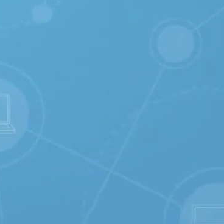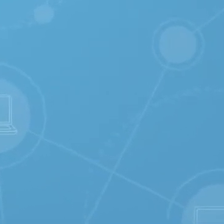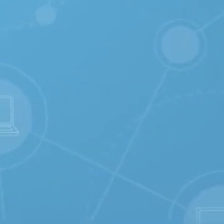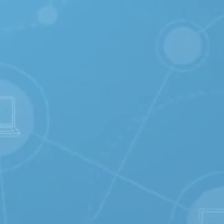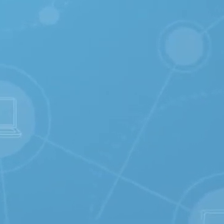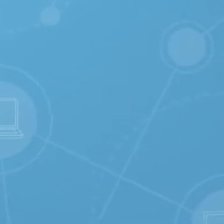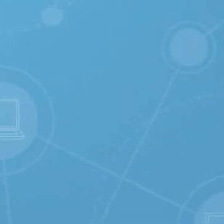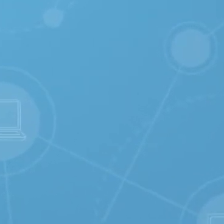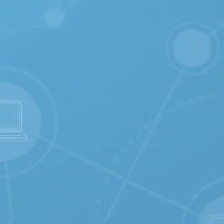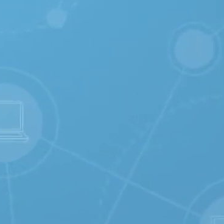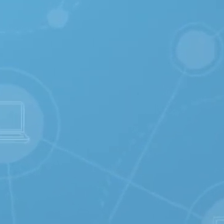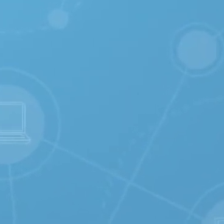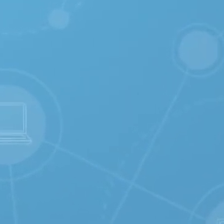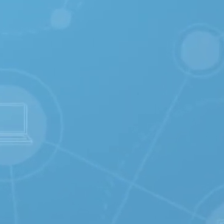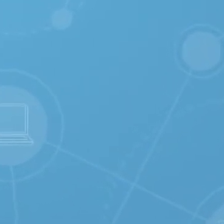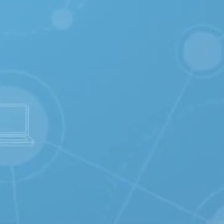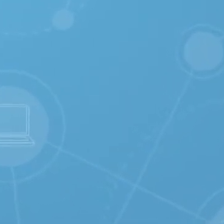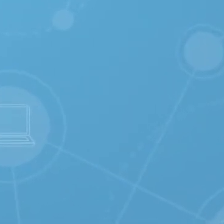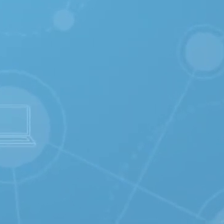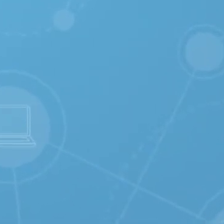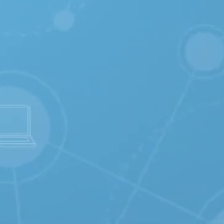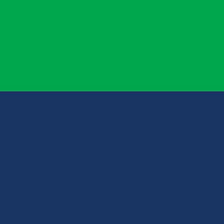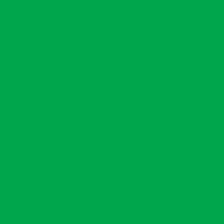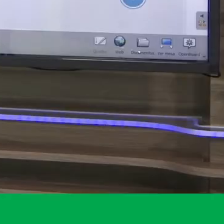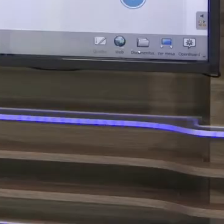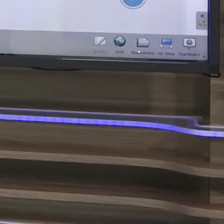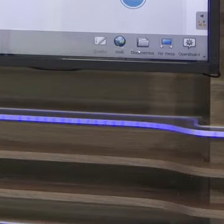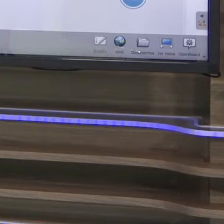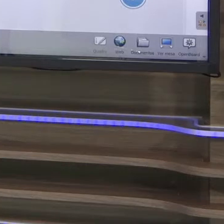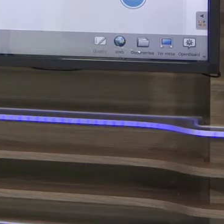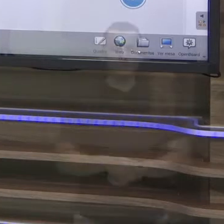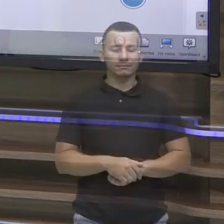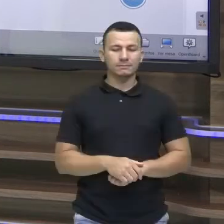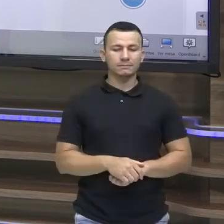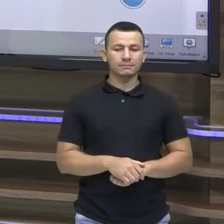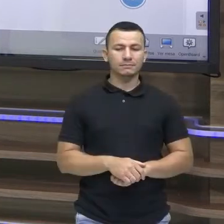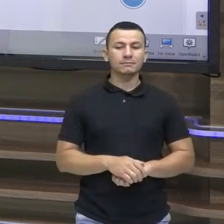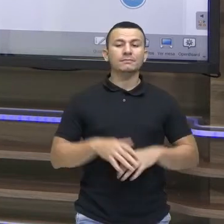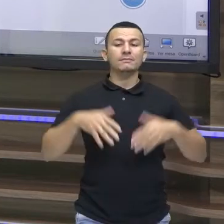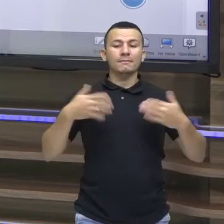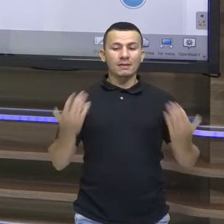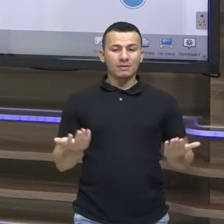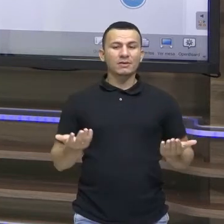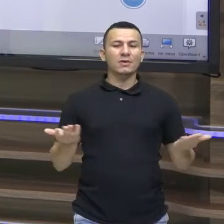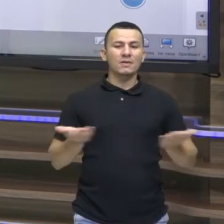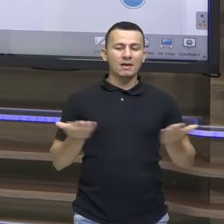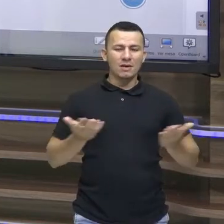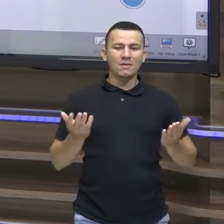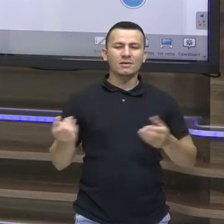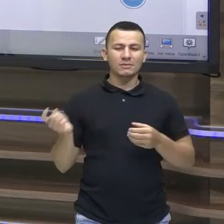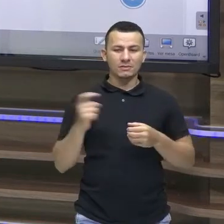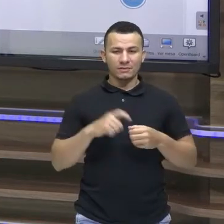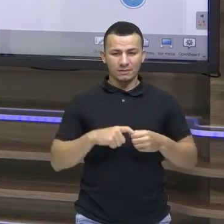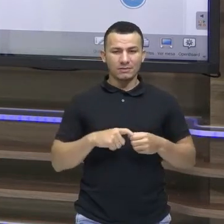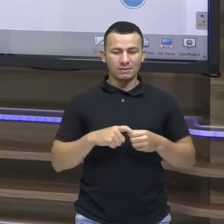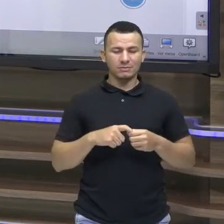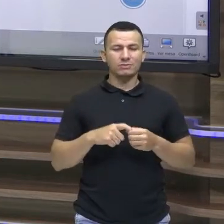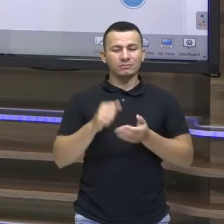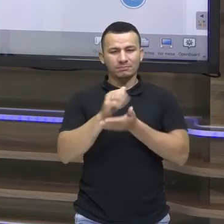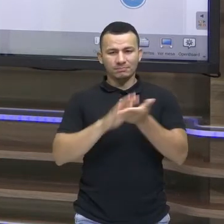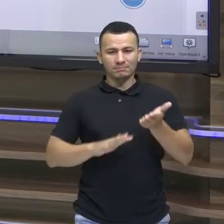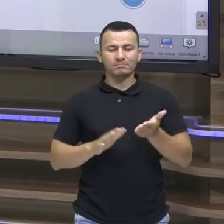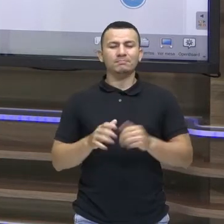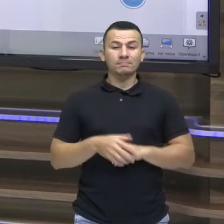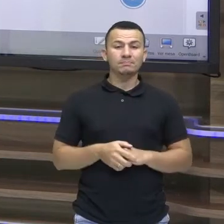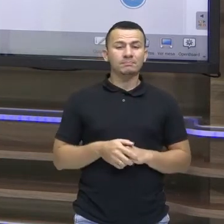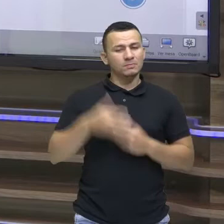Então, queridos, já de volta para correção,